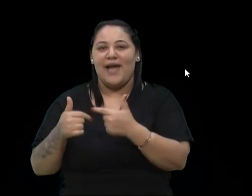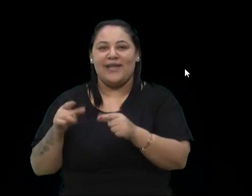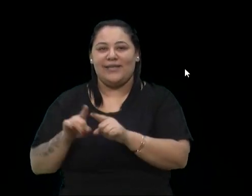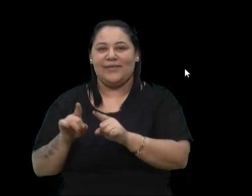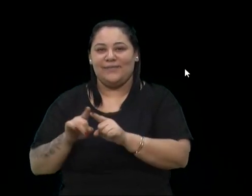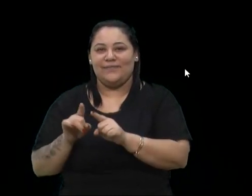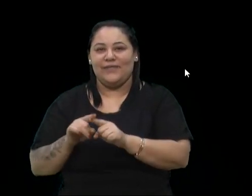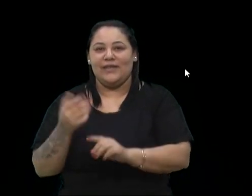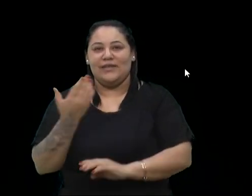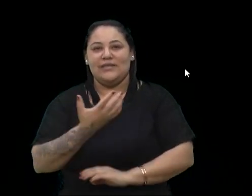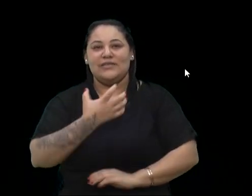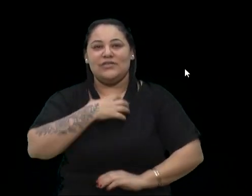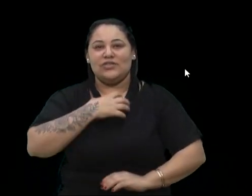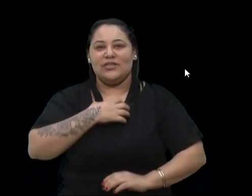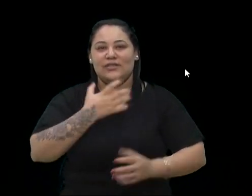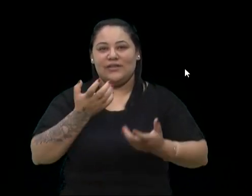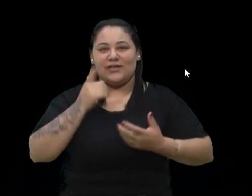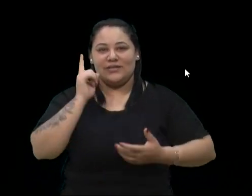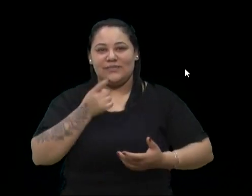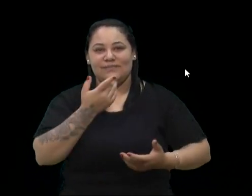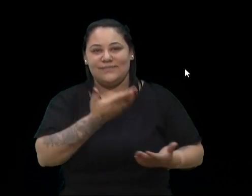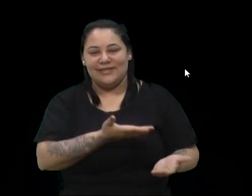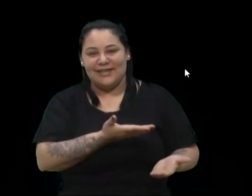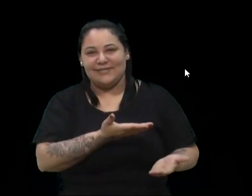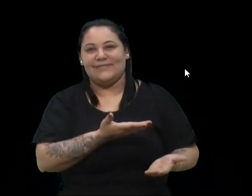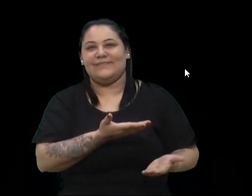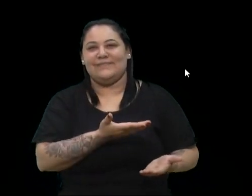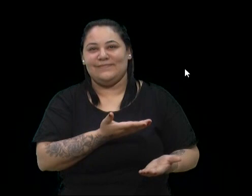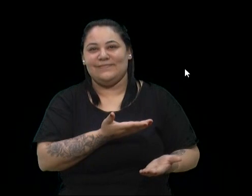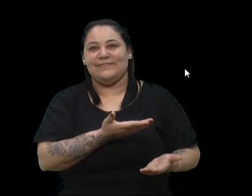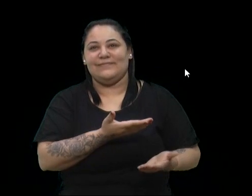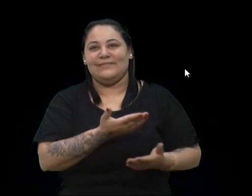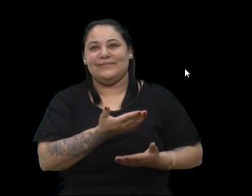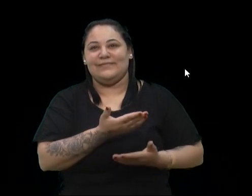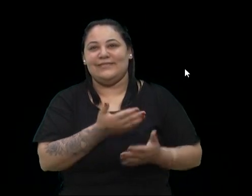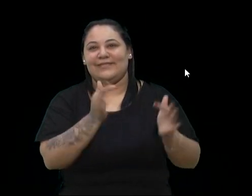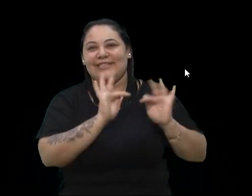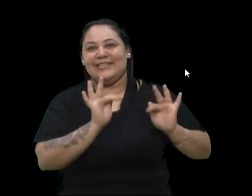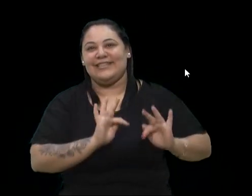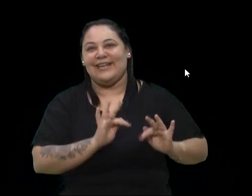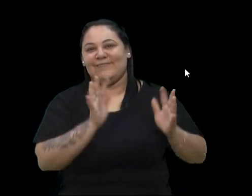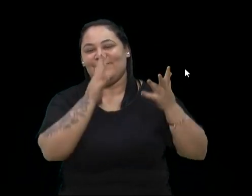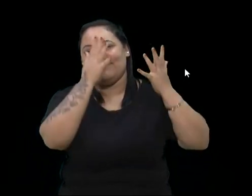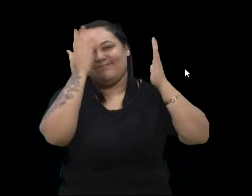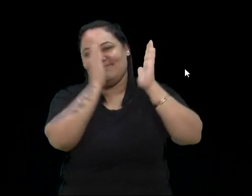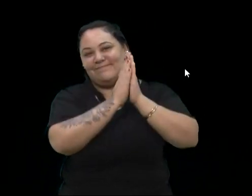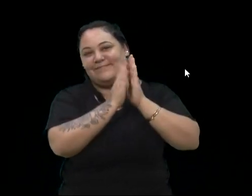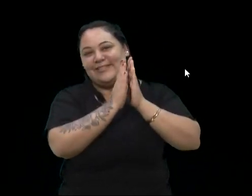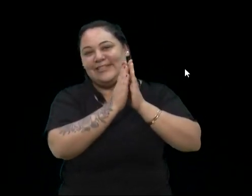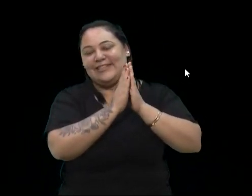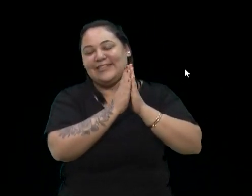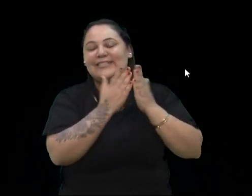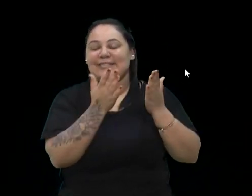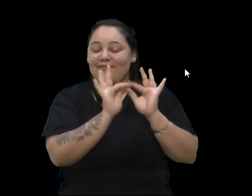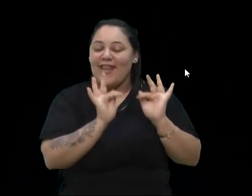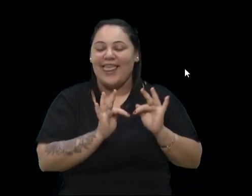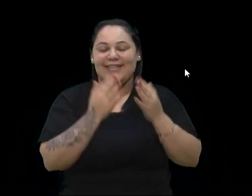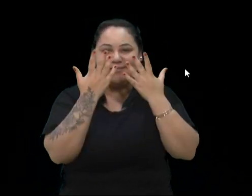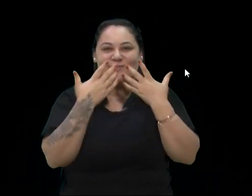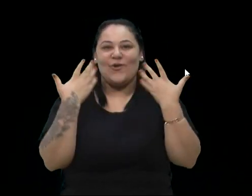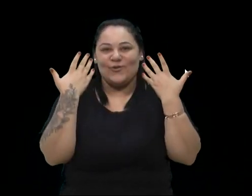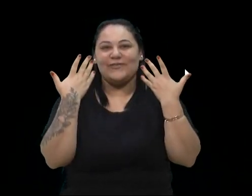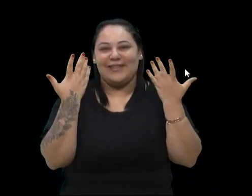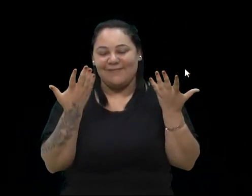gente quer neste mandato. A felicidade, né, vereador, o ex dele, olha só, batendo palma, né,